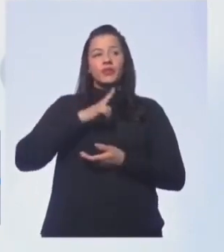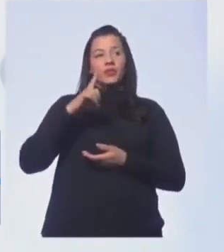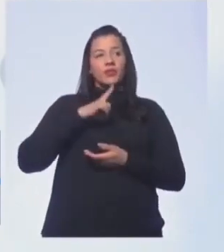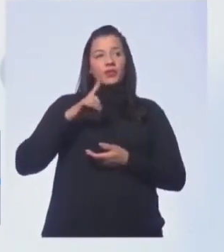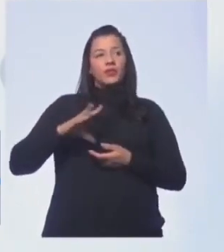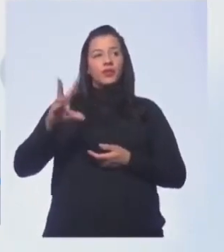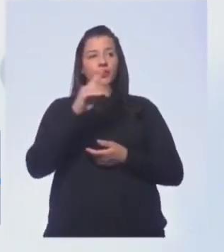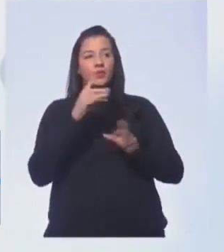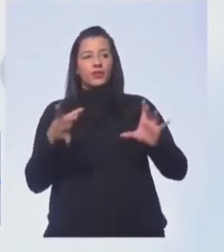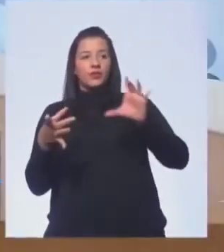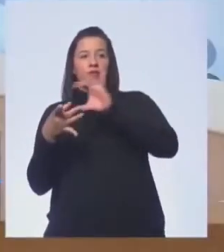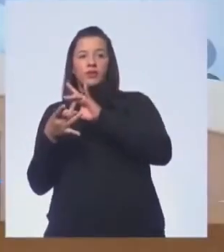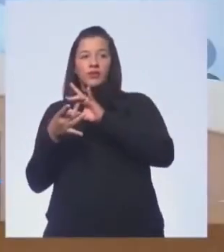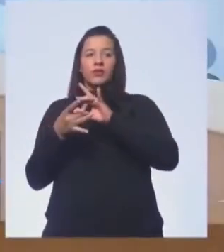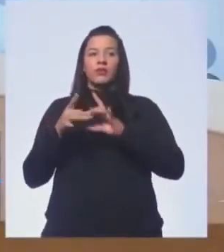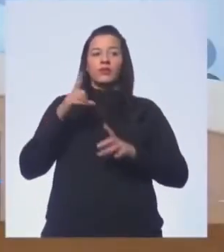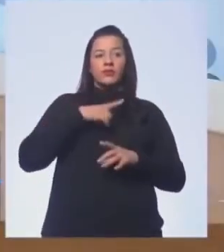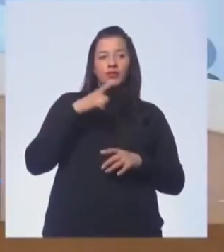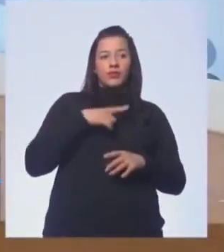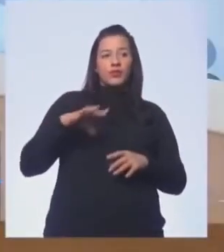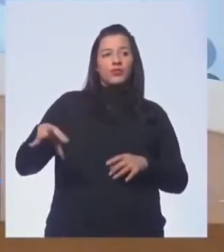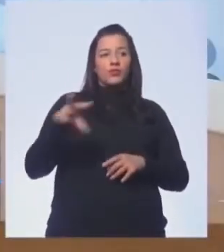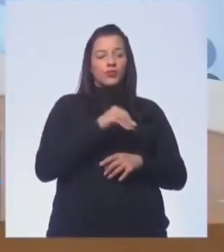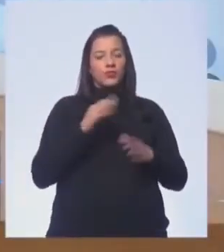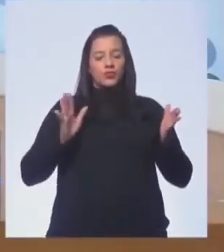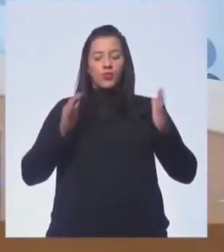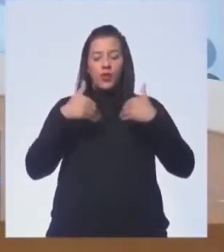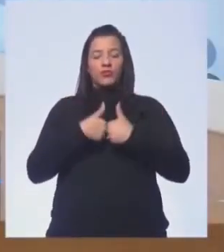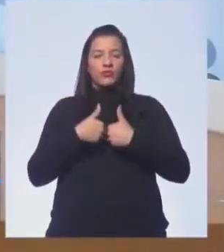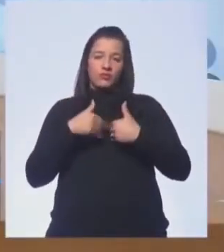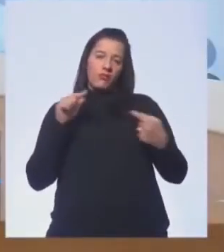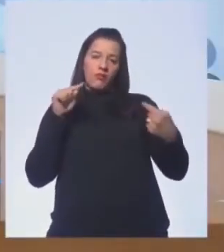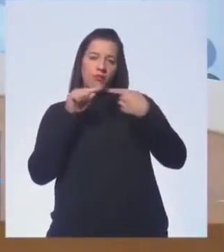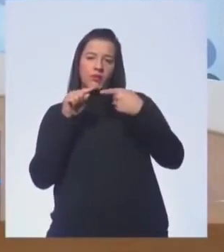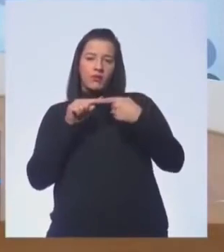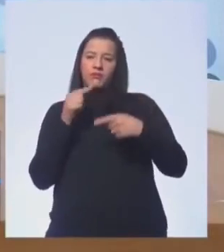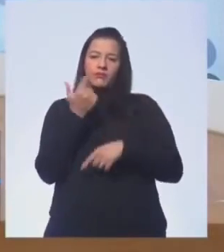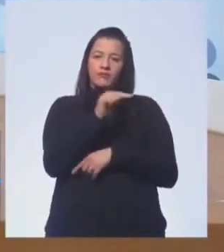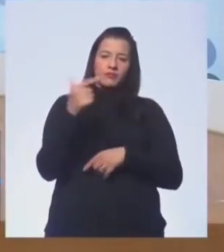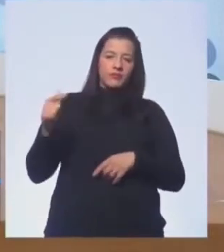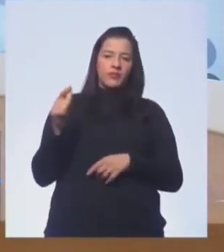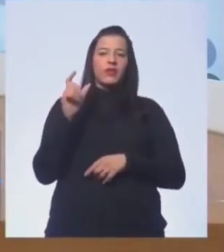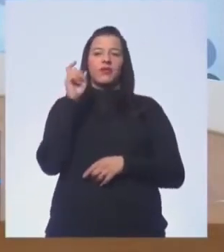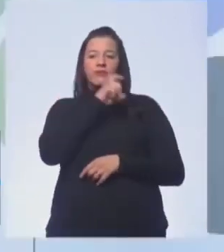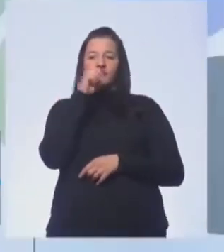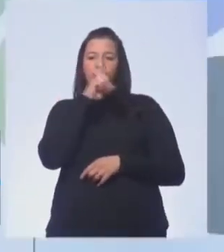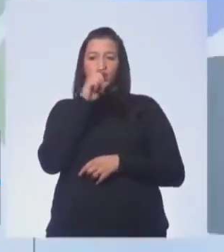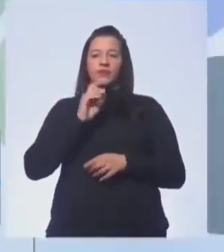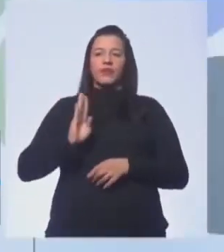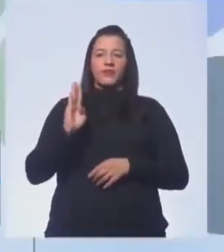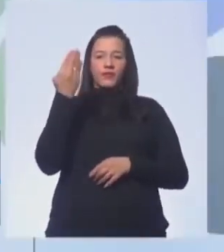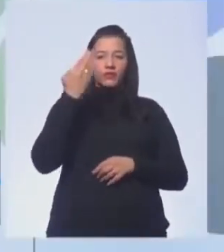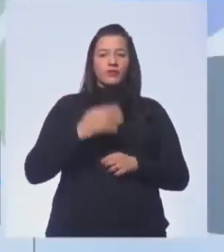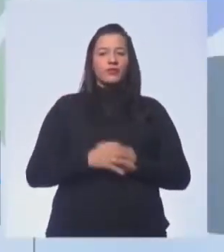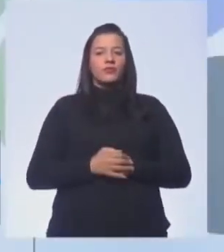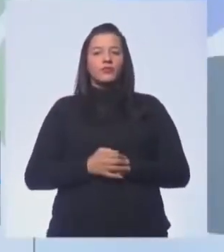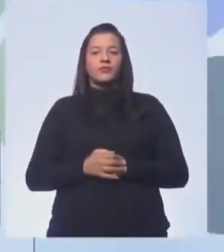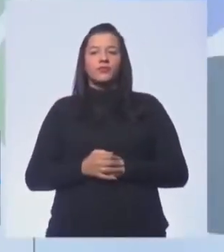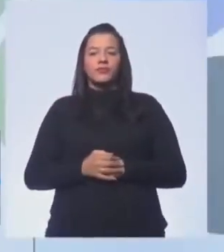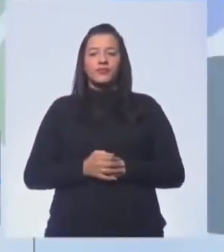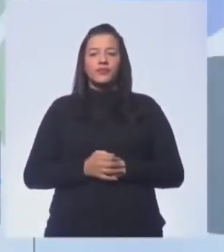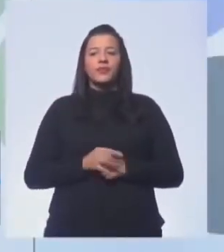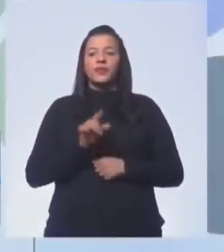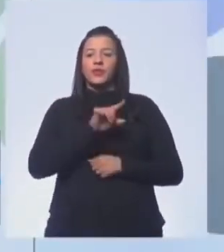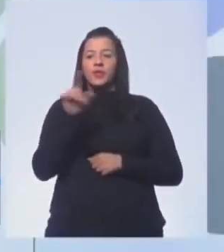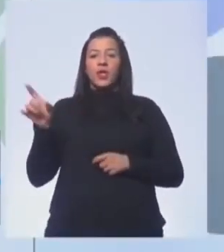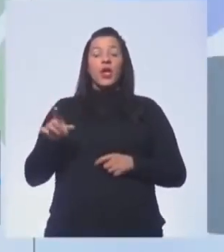existia ligação entre vacina e o autismo, e isso se comprovou como uma fake. Interessante é que ele fez o